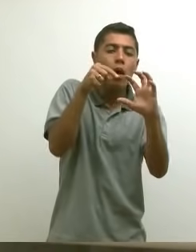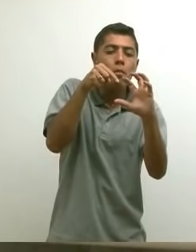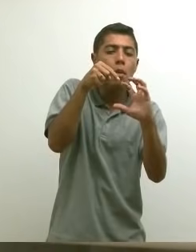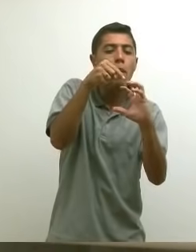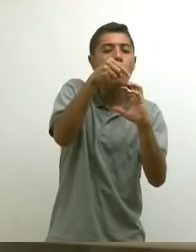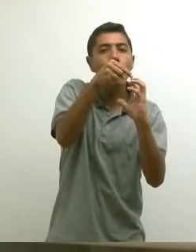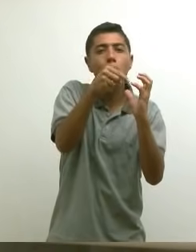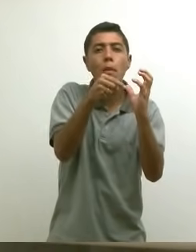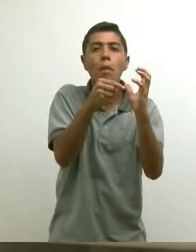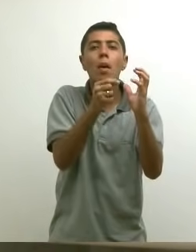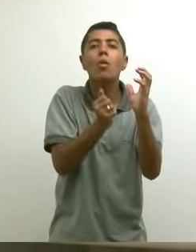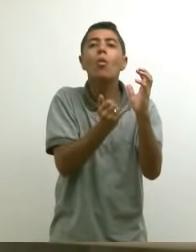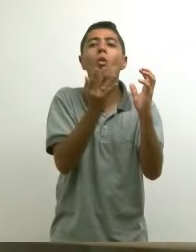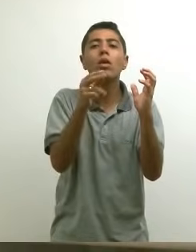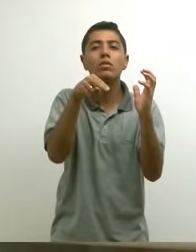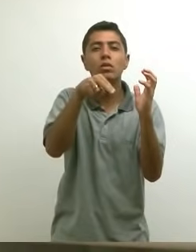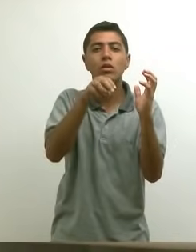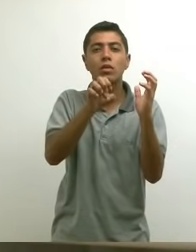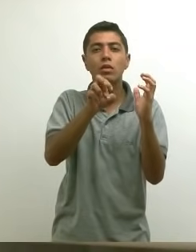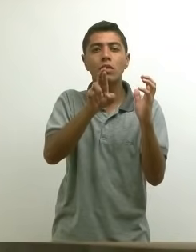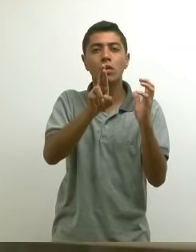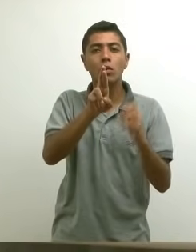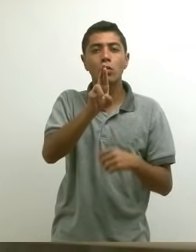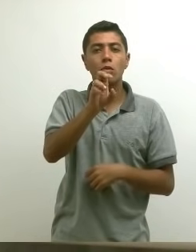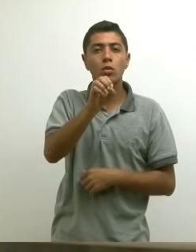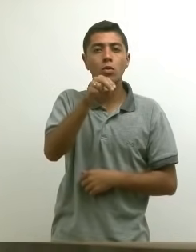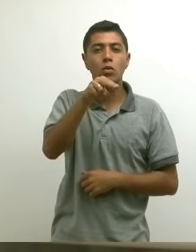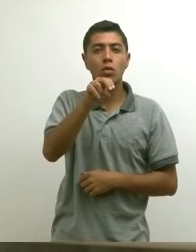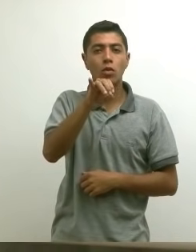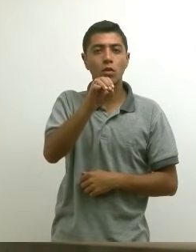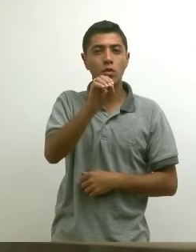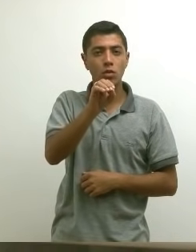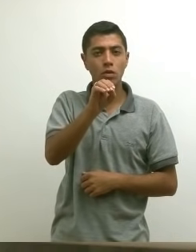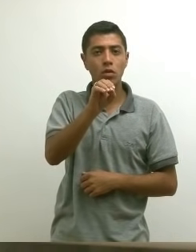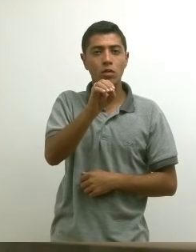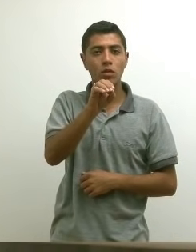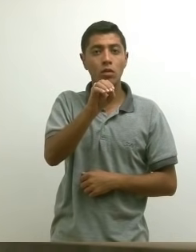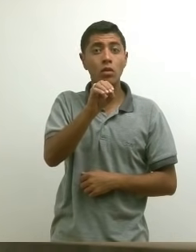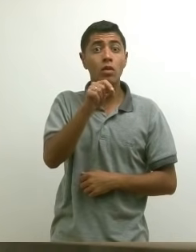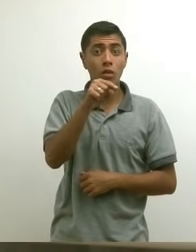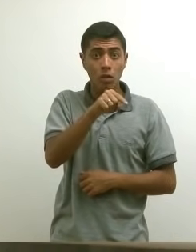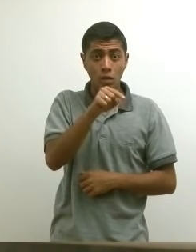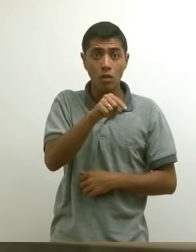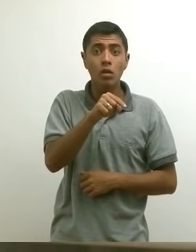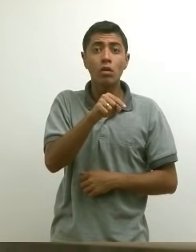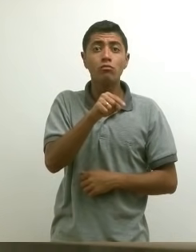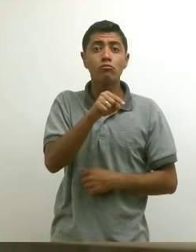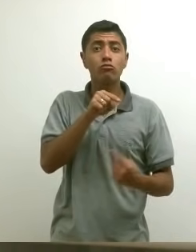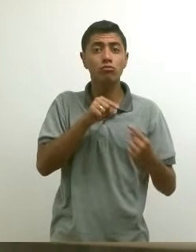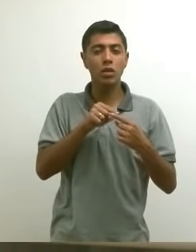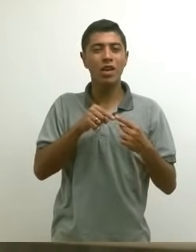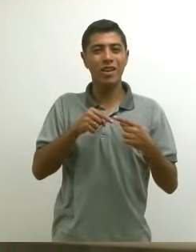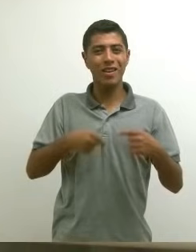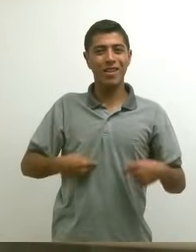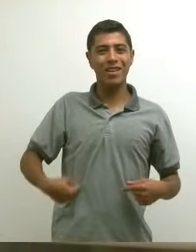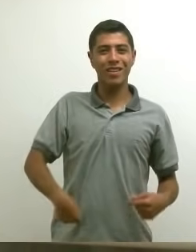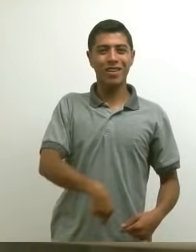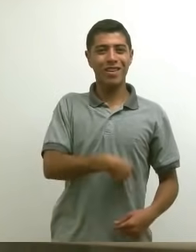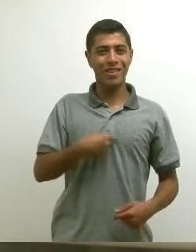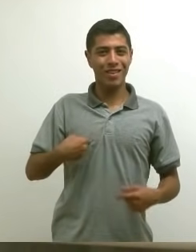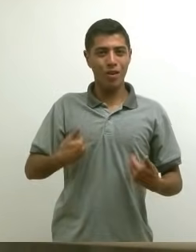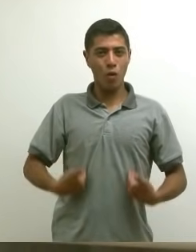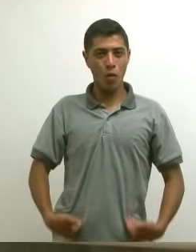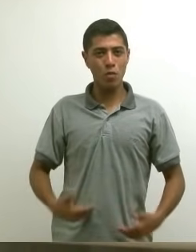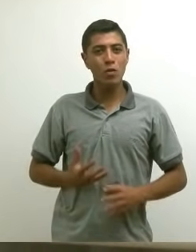abdominal essa região toda é que vai criar basicamente a vontade de viver então se uma